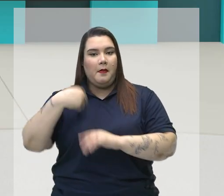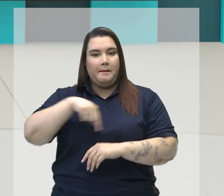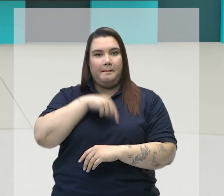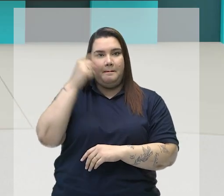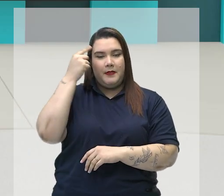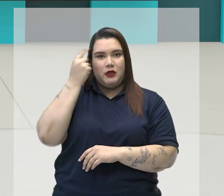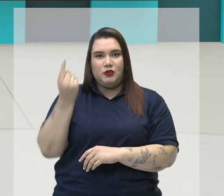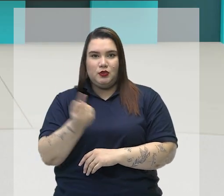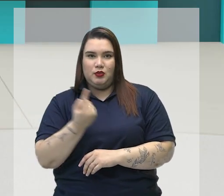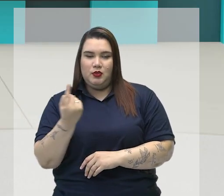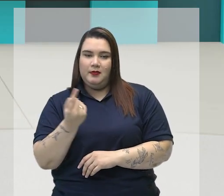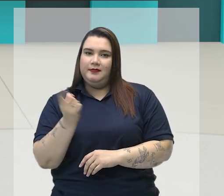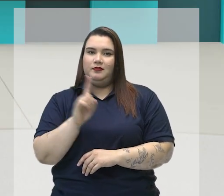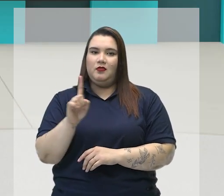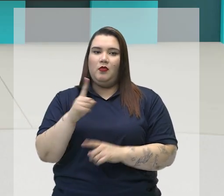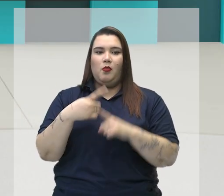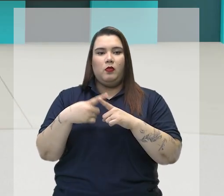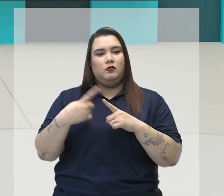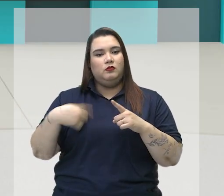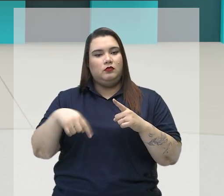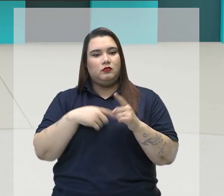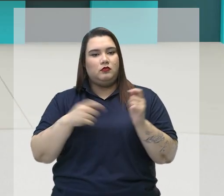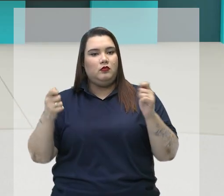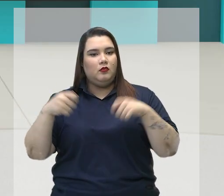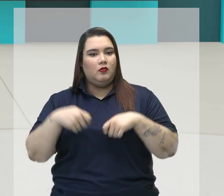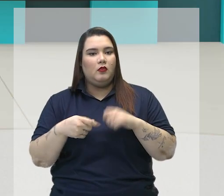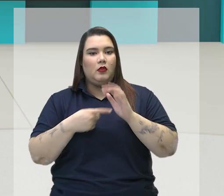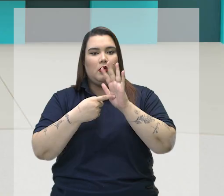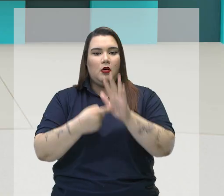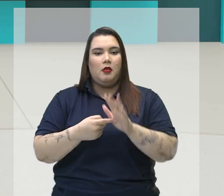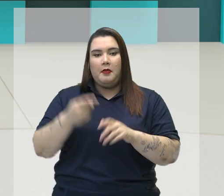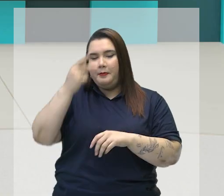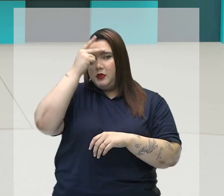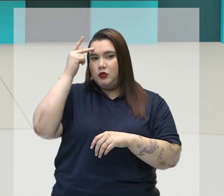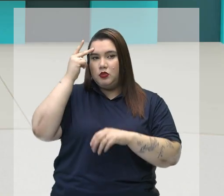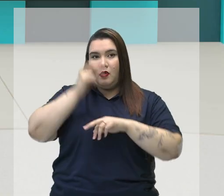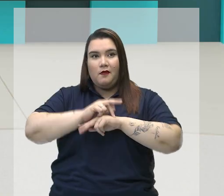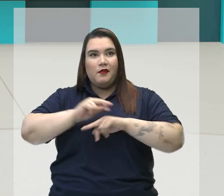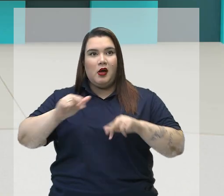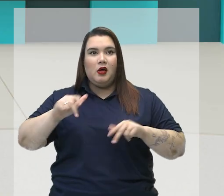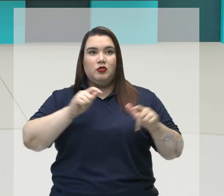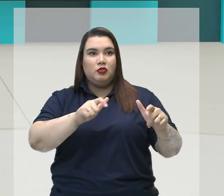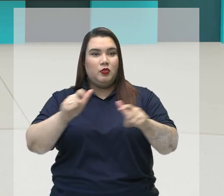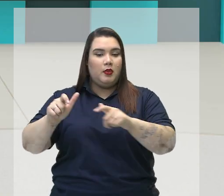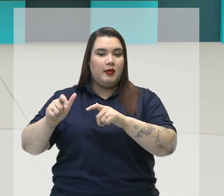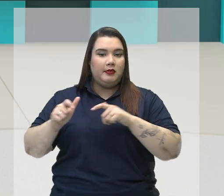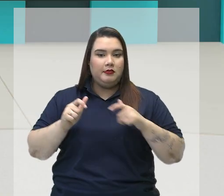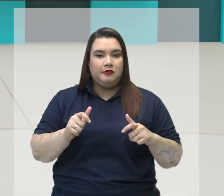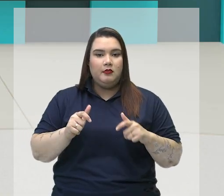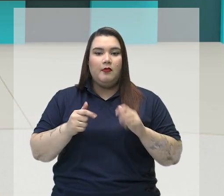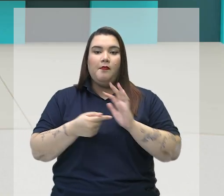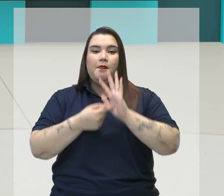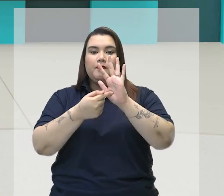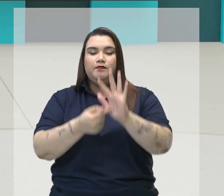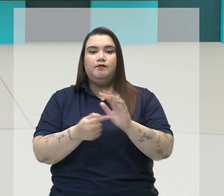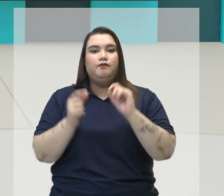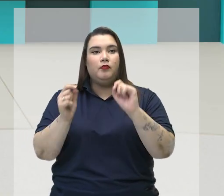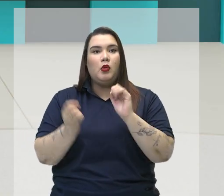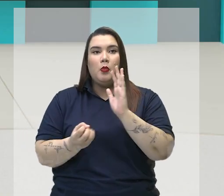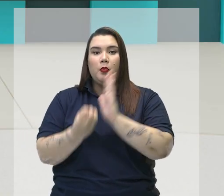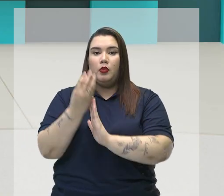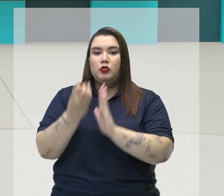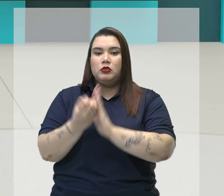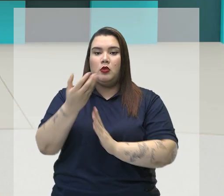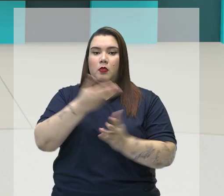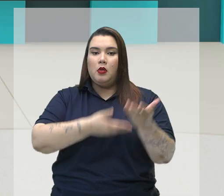produzir sozinhos, já que podemos chegar a pessoas de vários lugares. Vamos trazer a produção